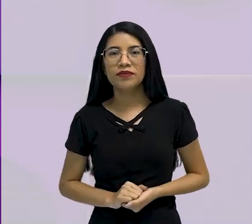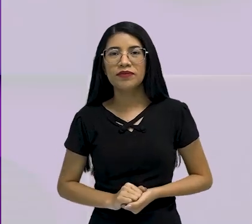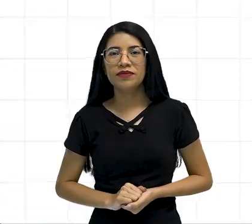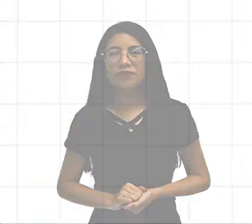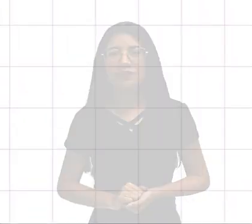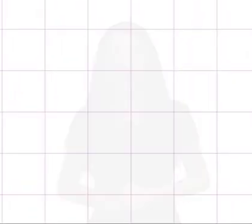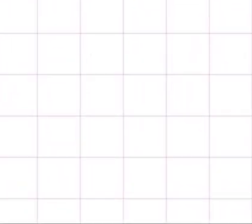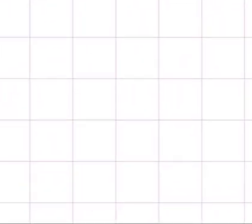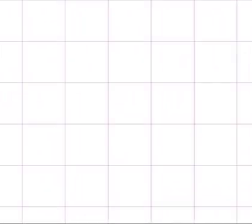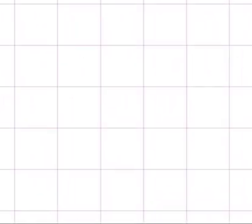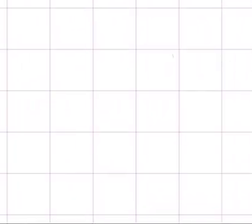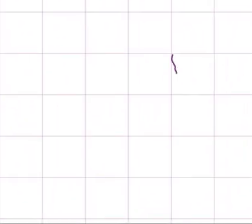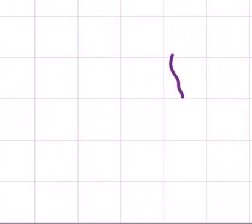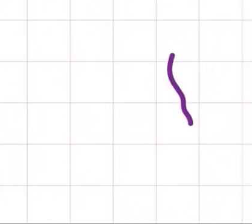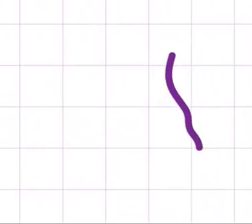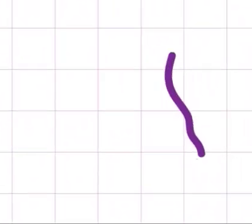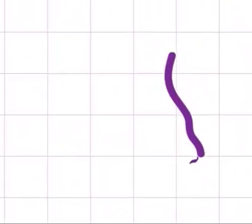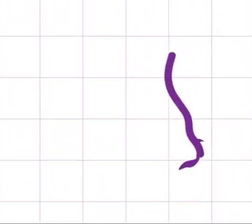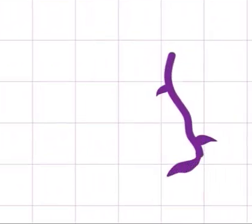aula.